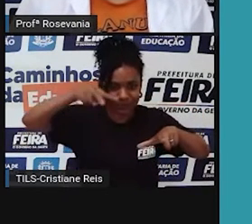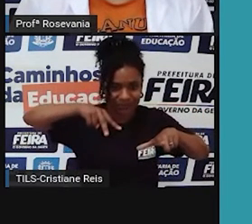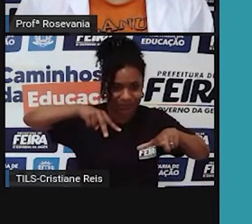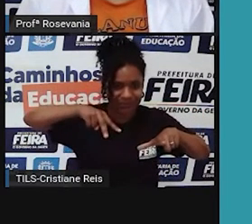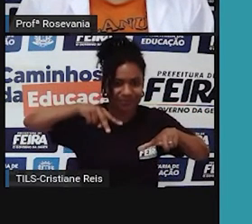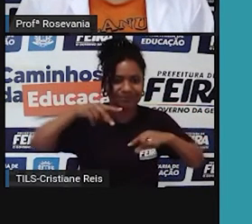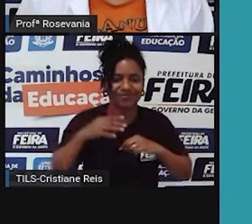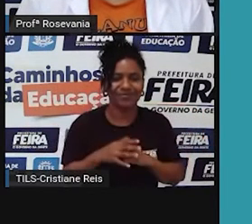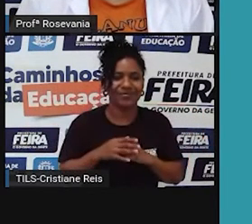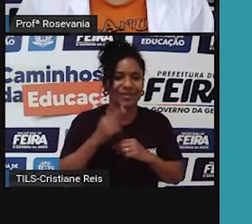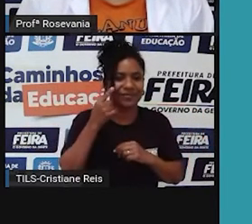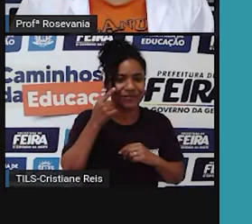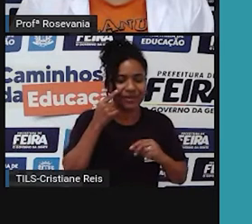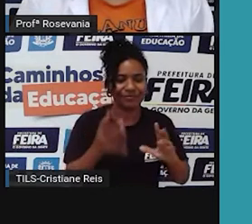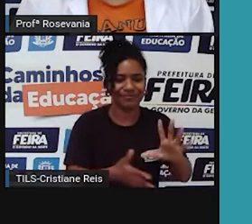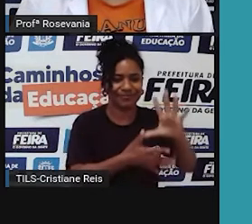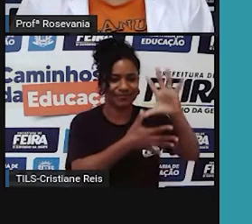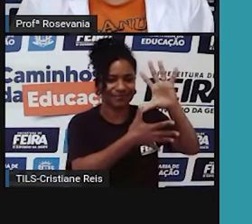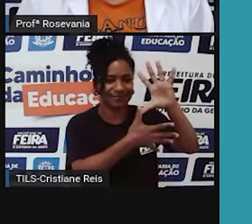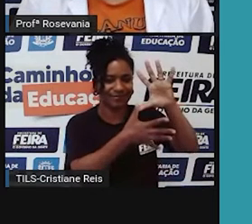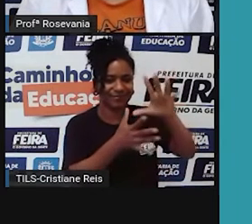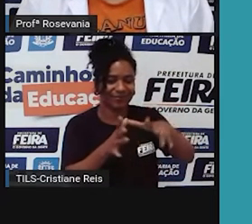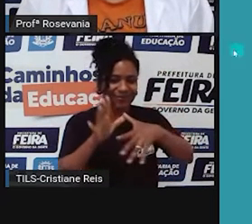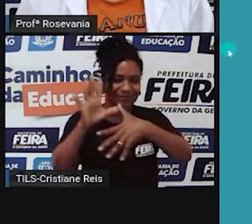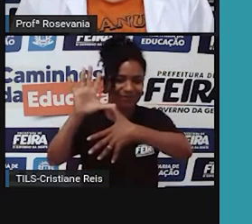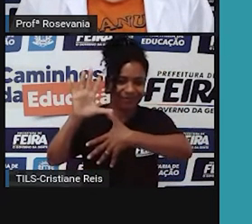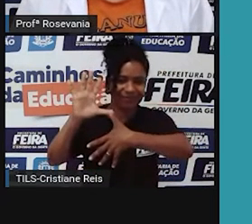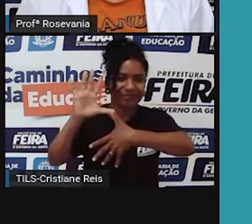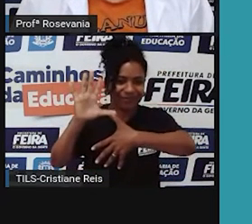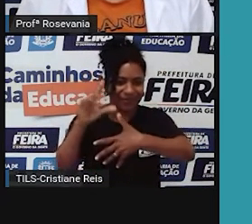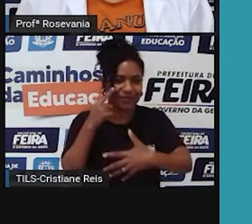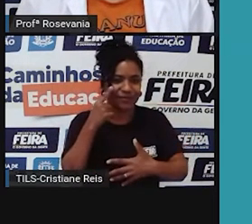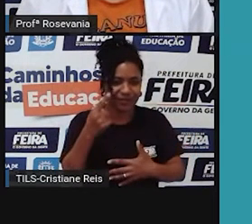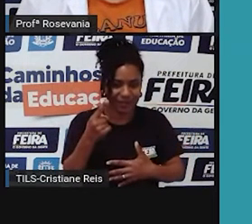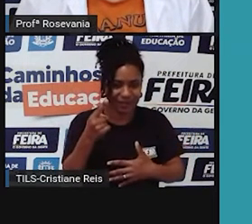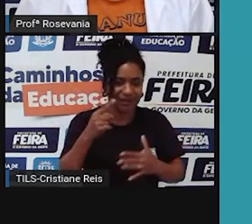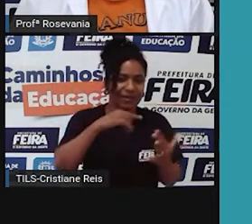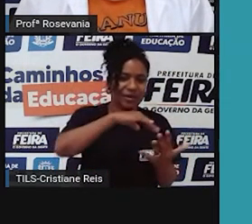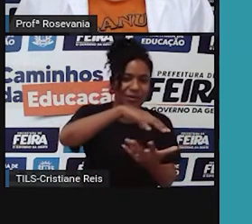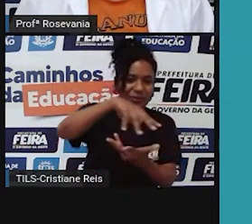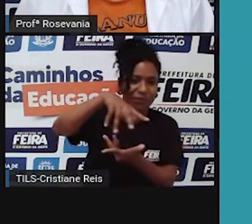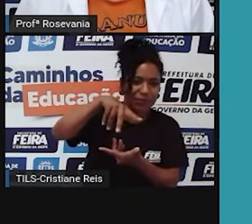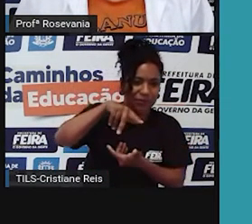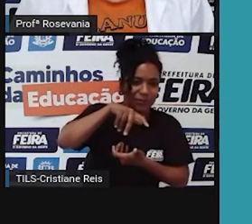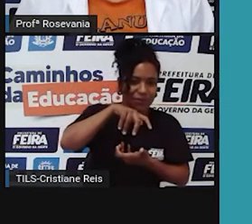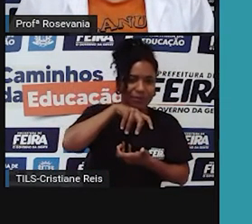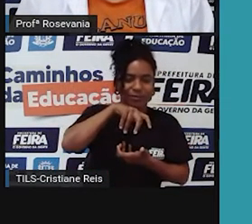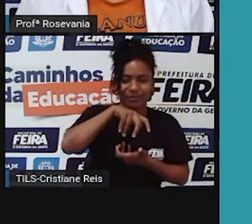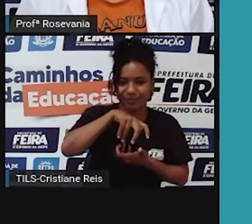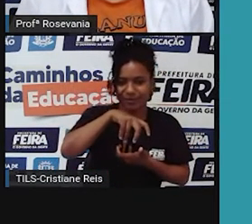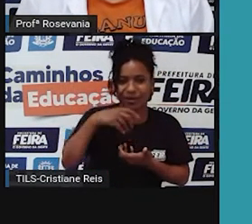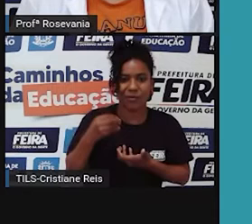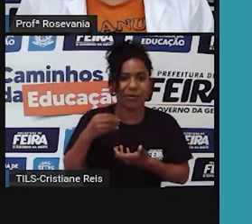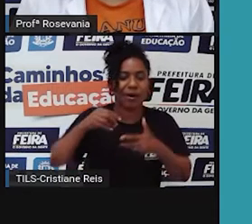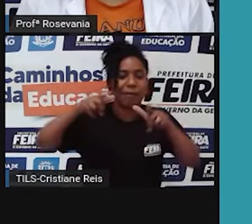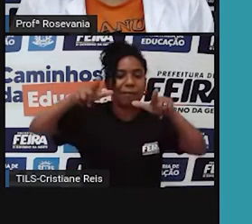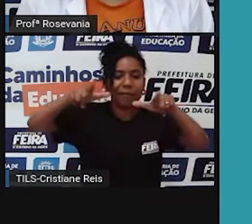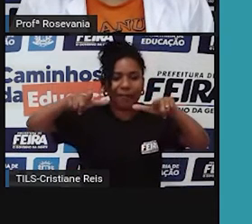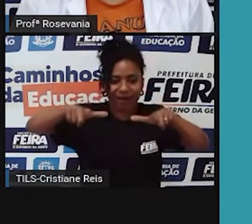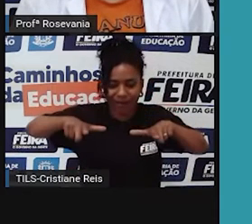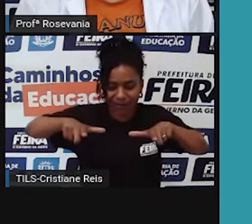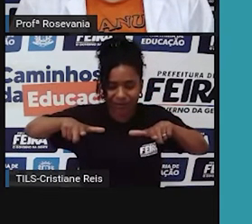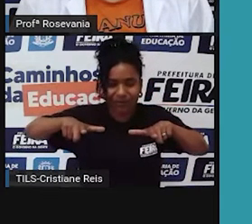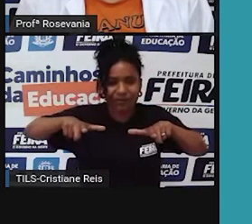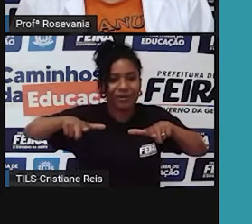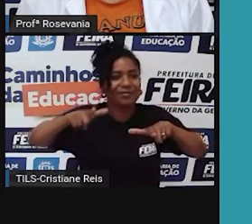forma, né, da Terra, no formato da Terra, aquele formato, né, redondo, arredondado. E aqui agora no formato